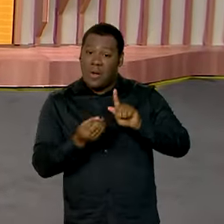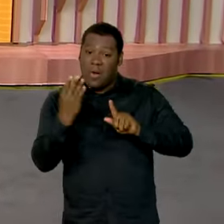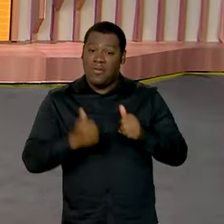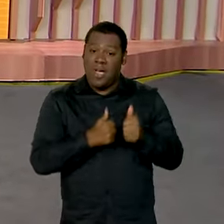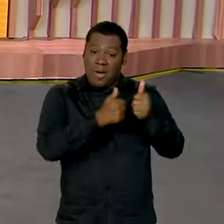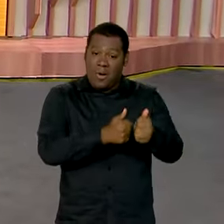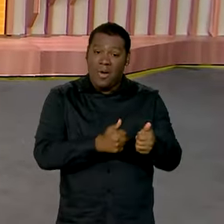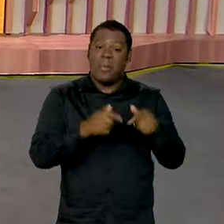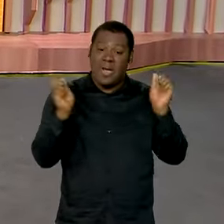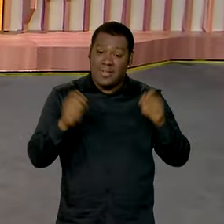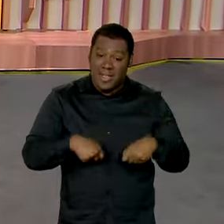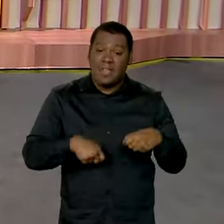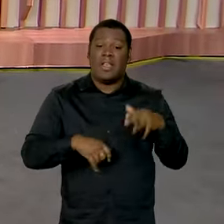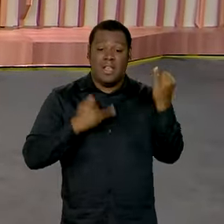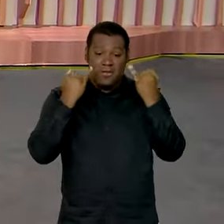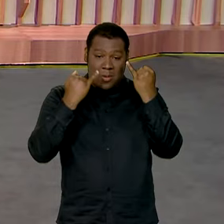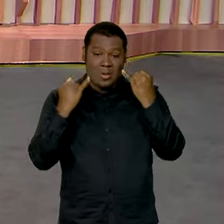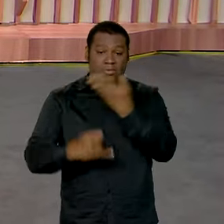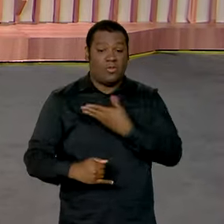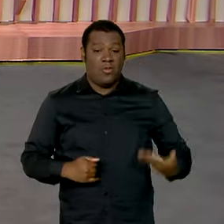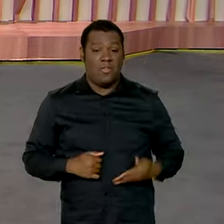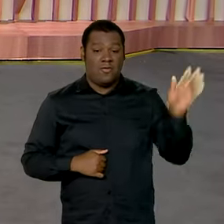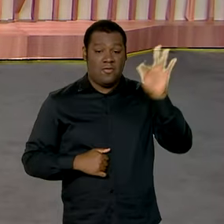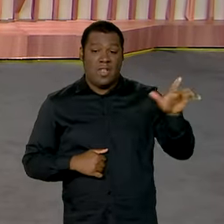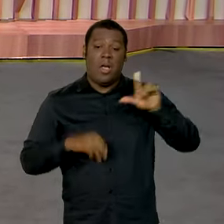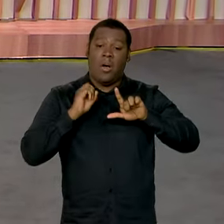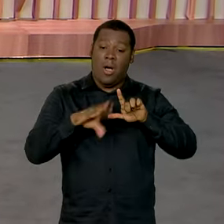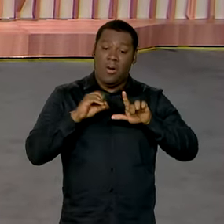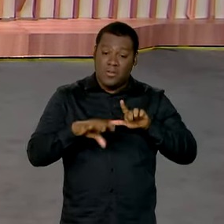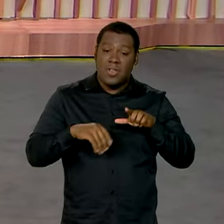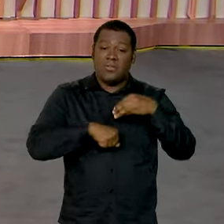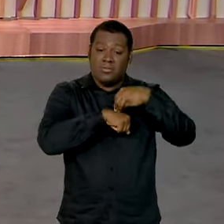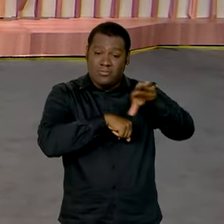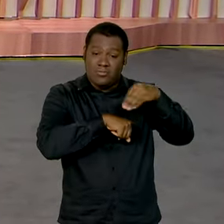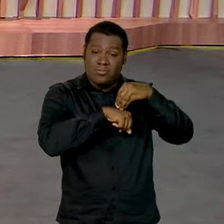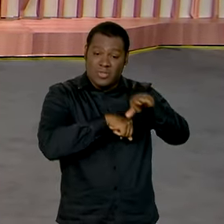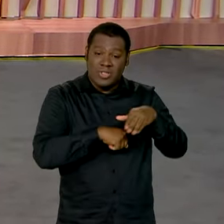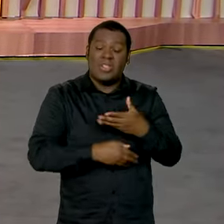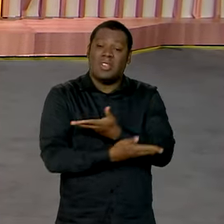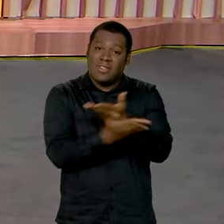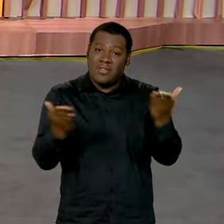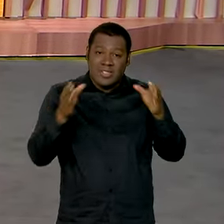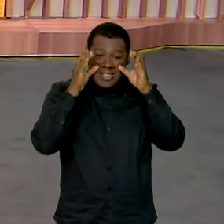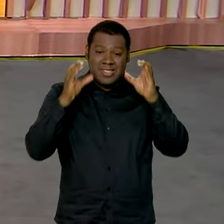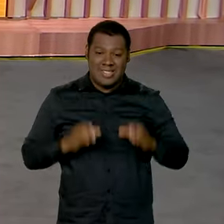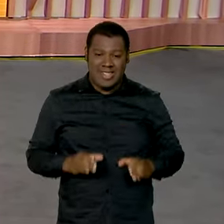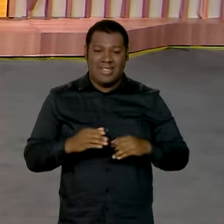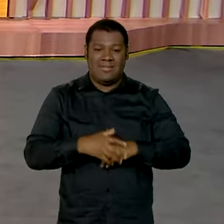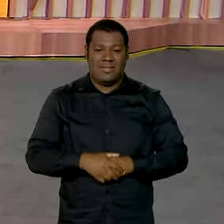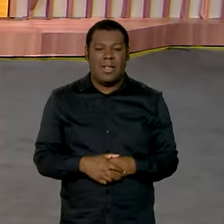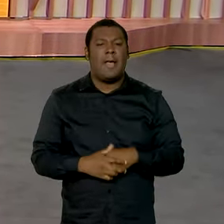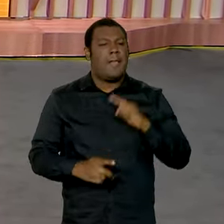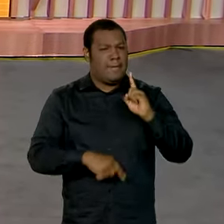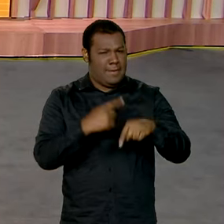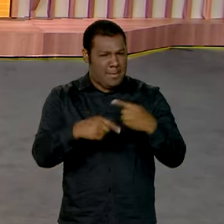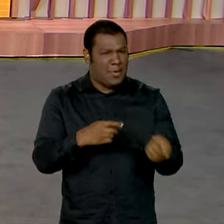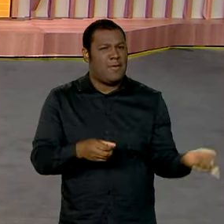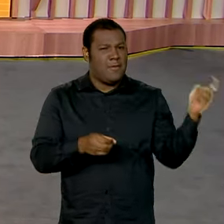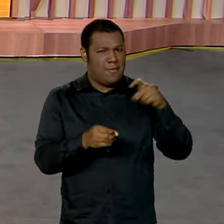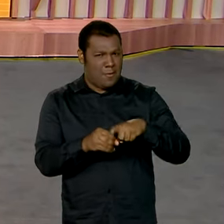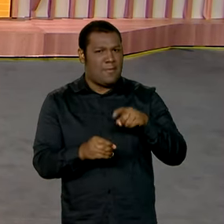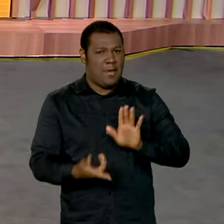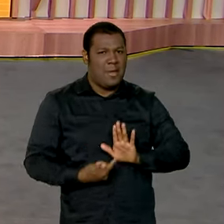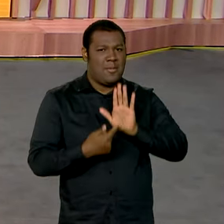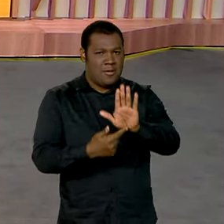as ações do governo federal, com eventos ao vivo, dicas e serviços para você, cidadão. Daqui a pouquinho, a gente mostra